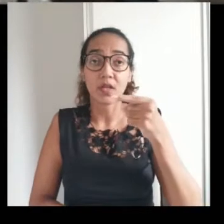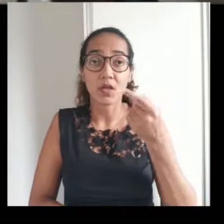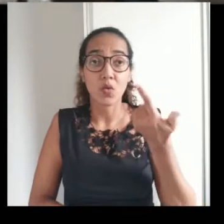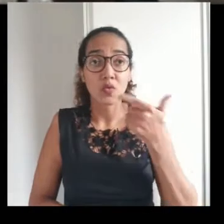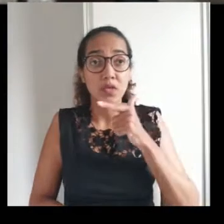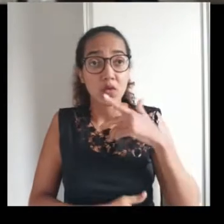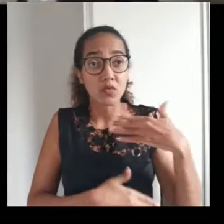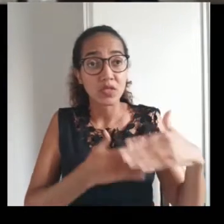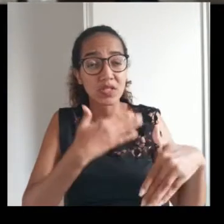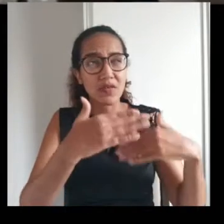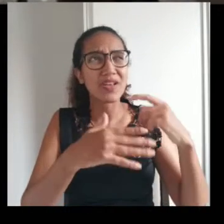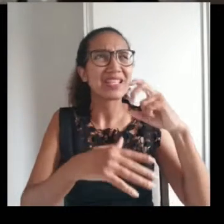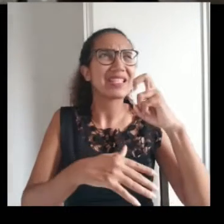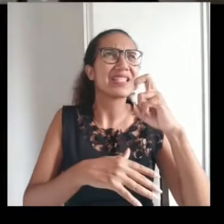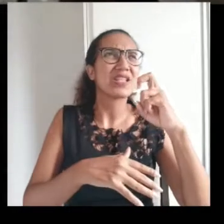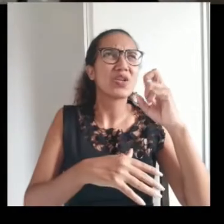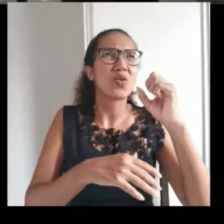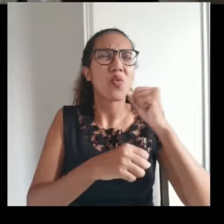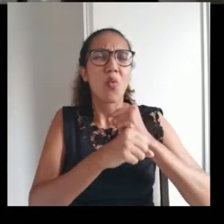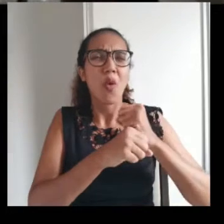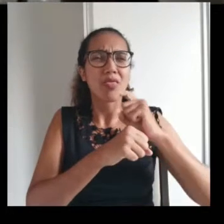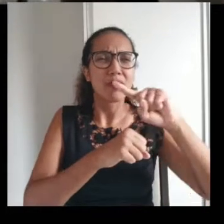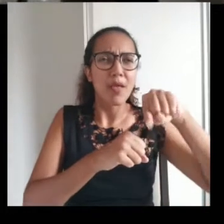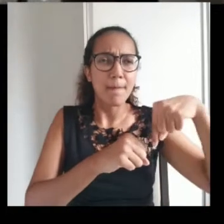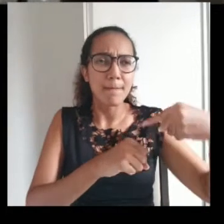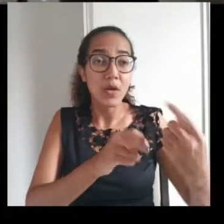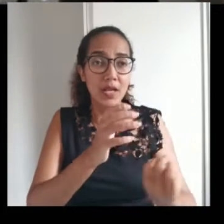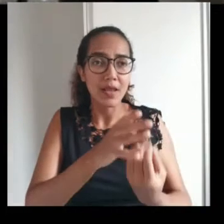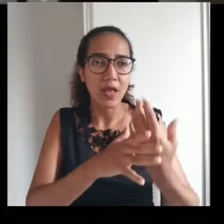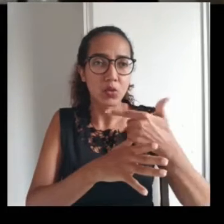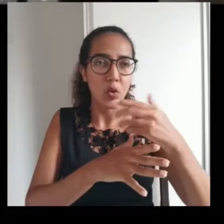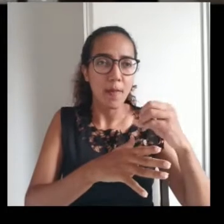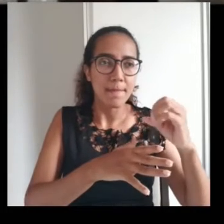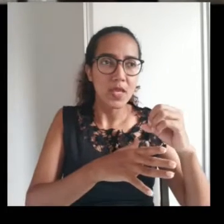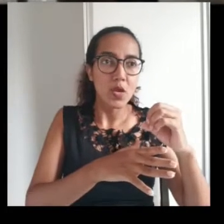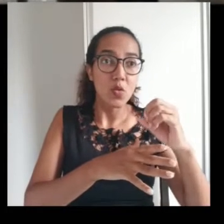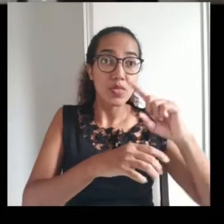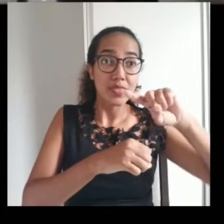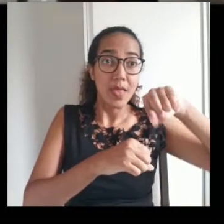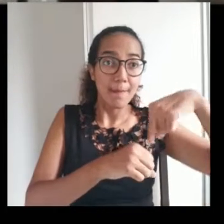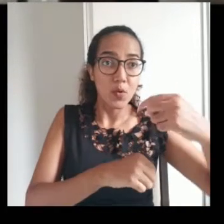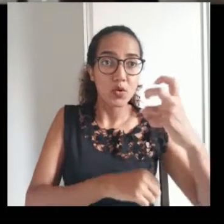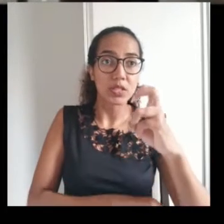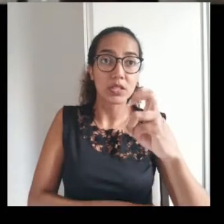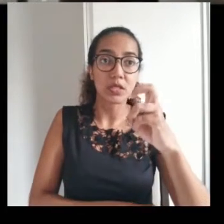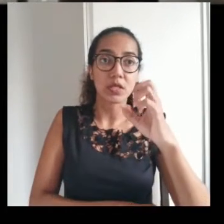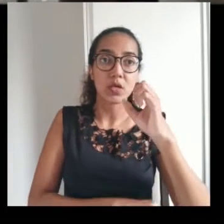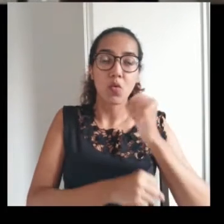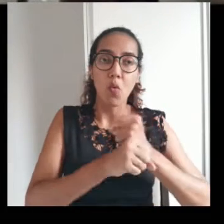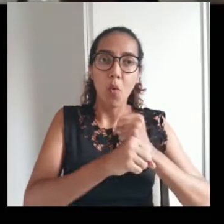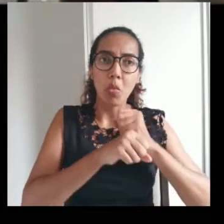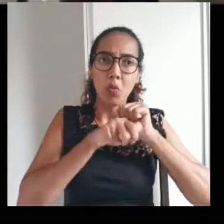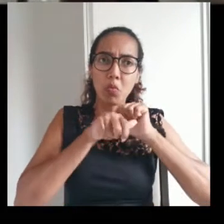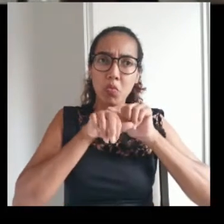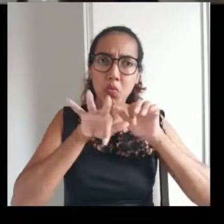5 a 10 anos depois, eu poderia dizer assim, né, e hoje é um padrão muito bem estabelecido no mercado,